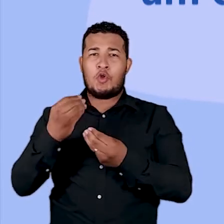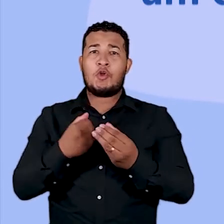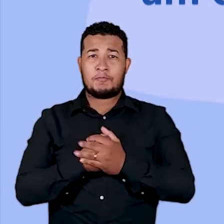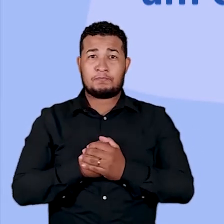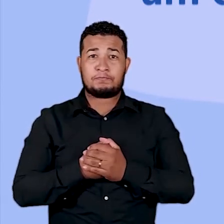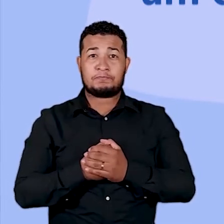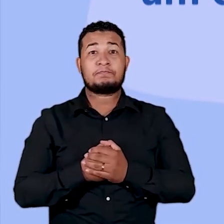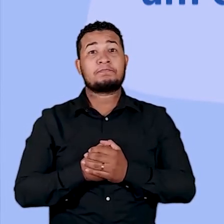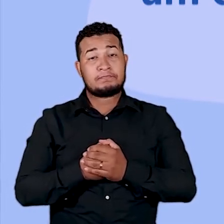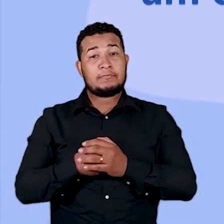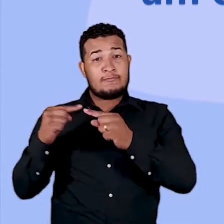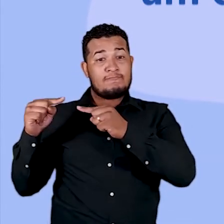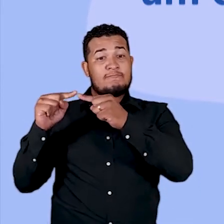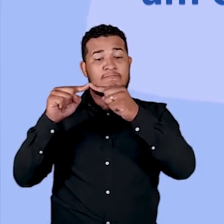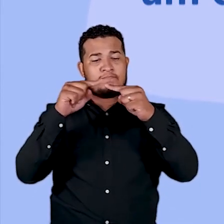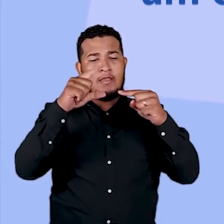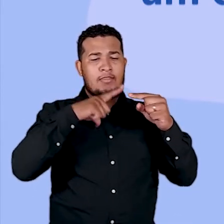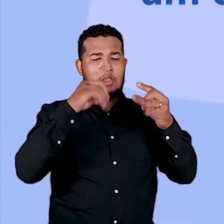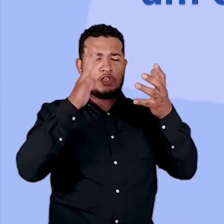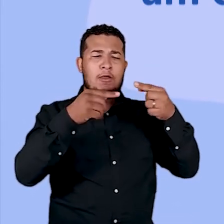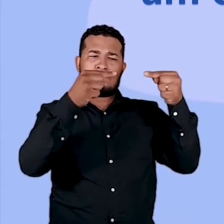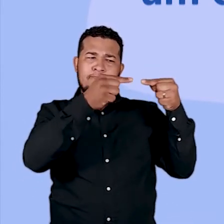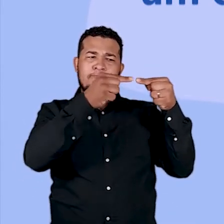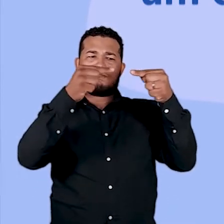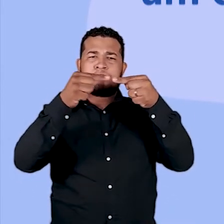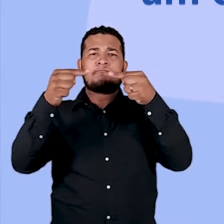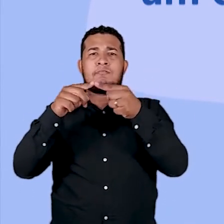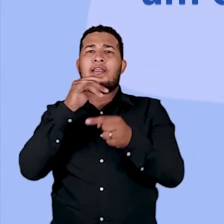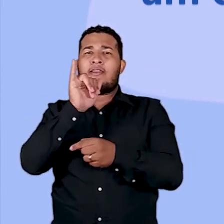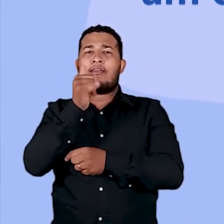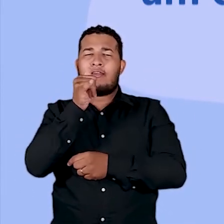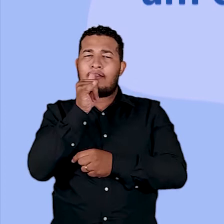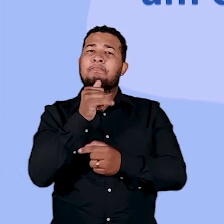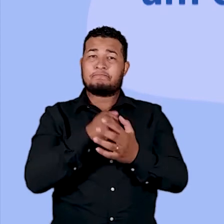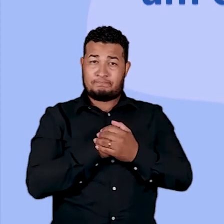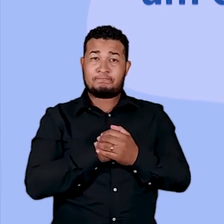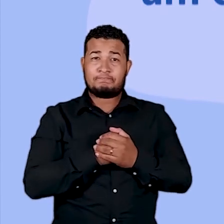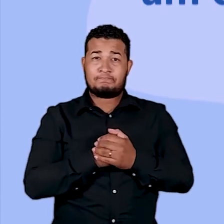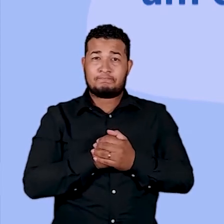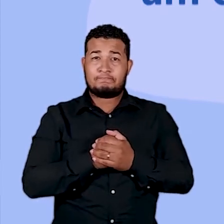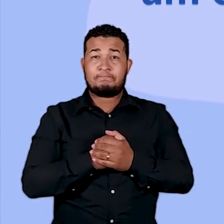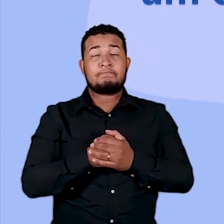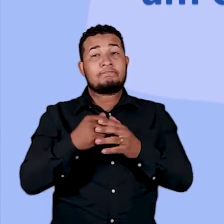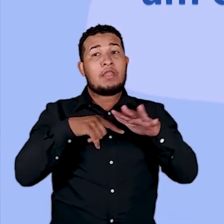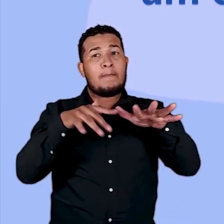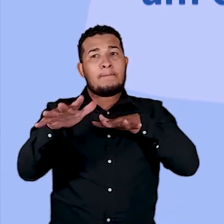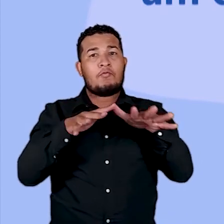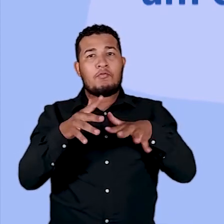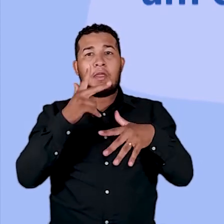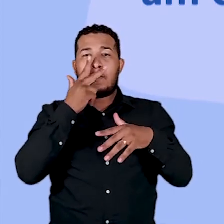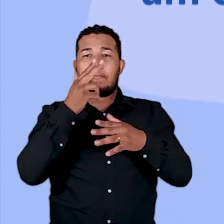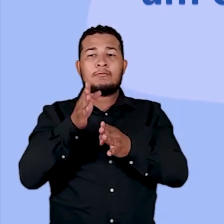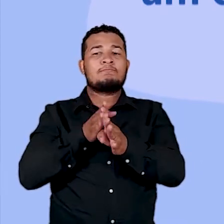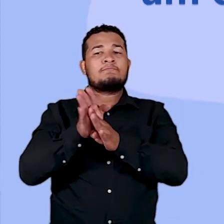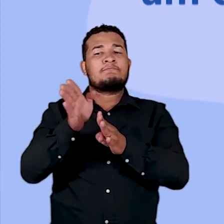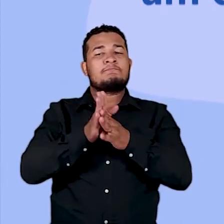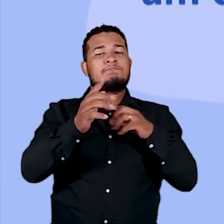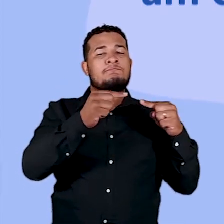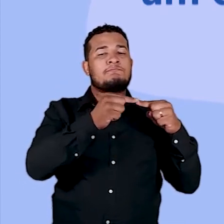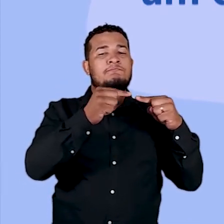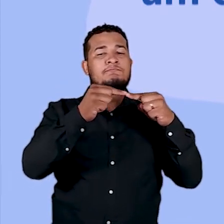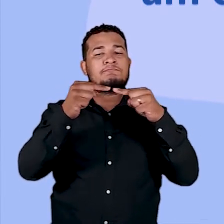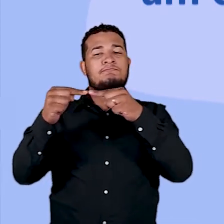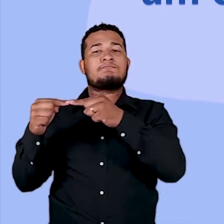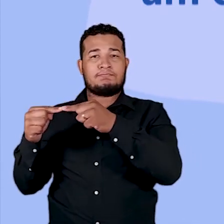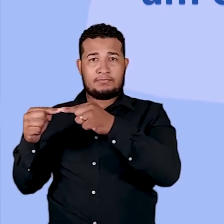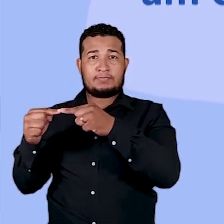olha só. A corrente elétrica é um fluxo ordenado de cargas elétricas que se move de forma orientada em